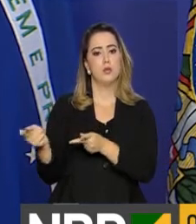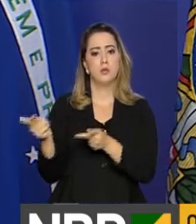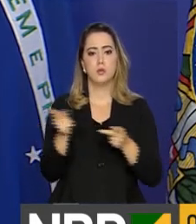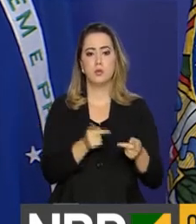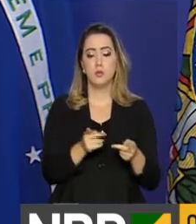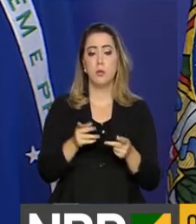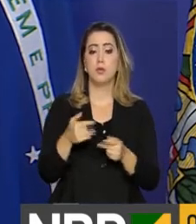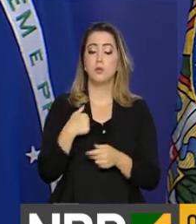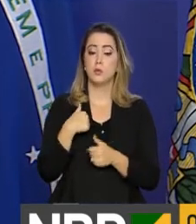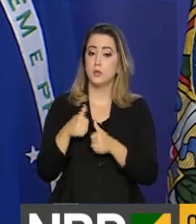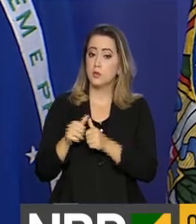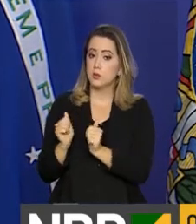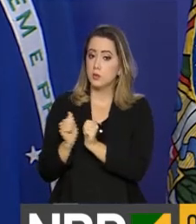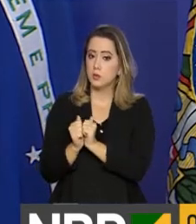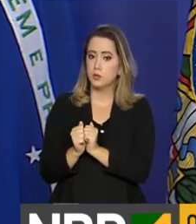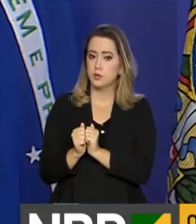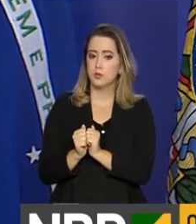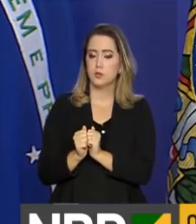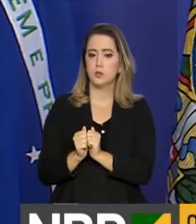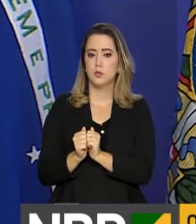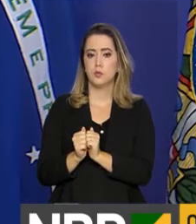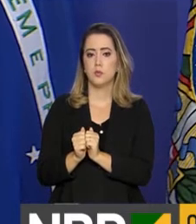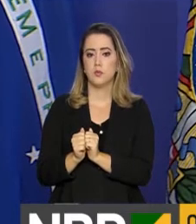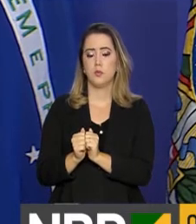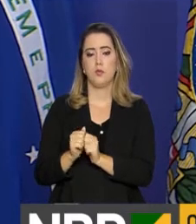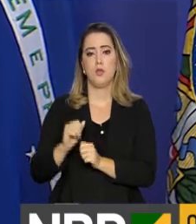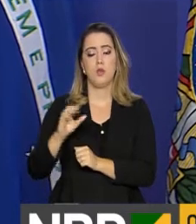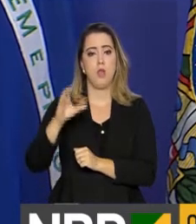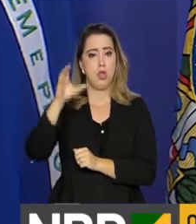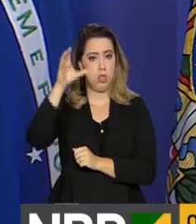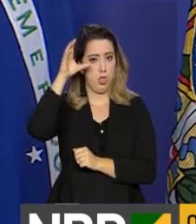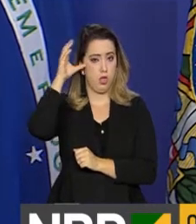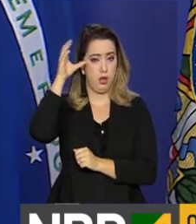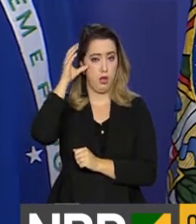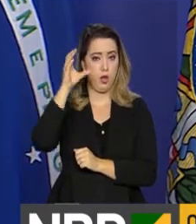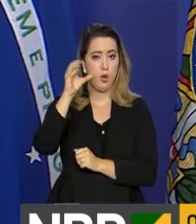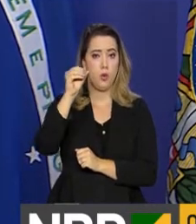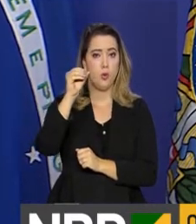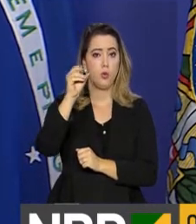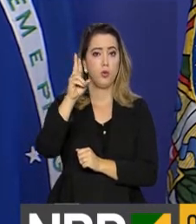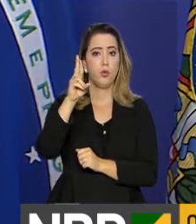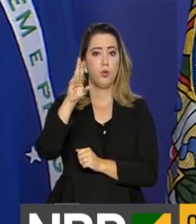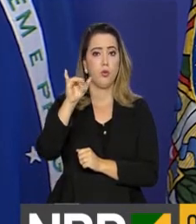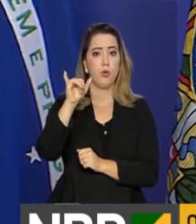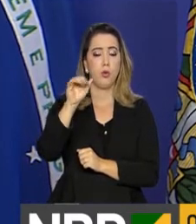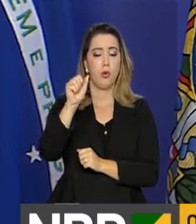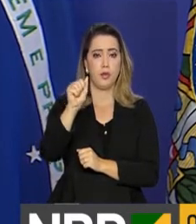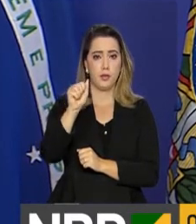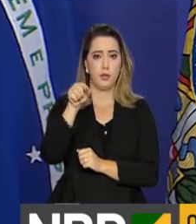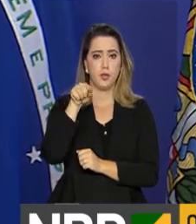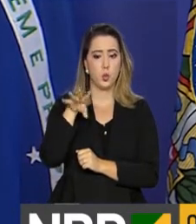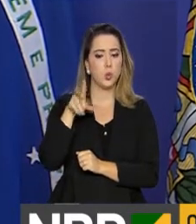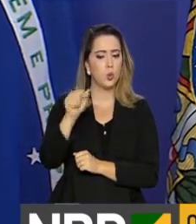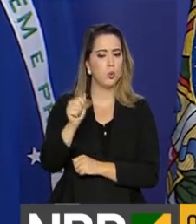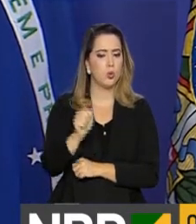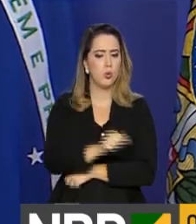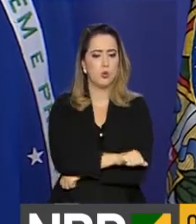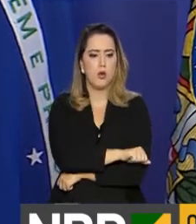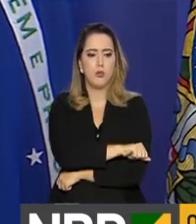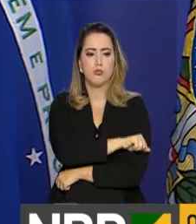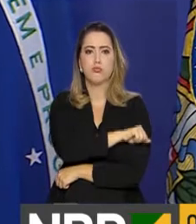eu fiz a república da coreia onde os alunos todos a desde o primeiro